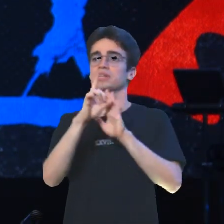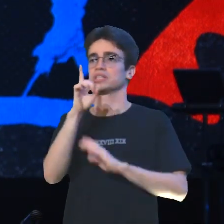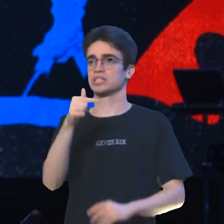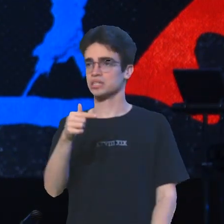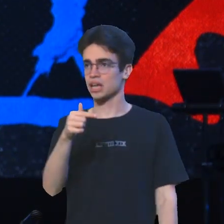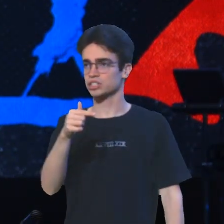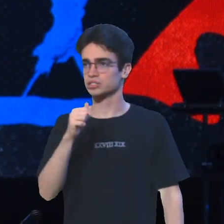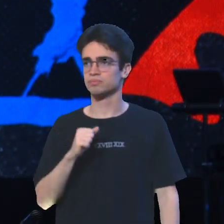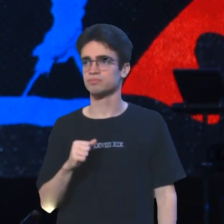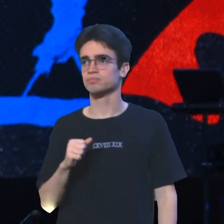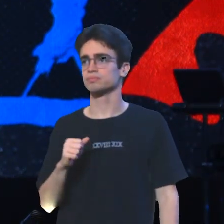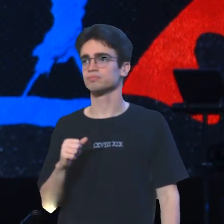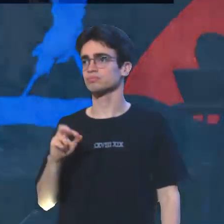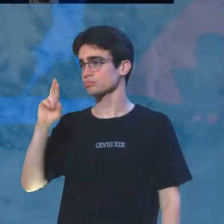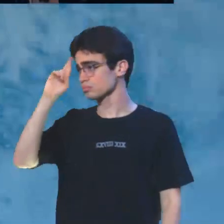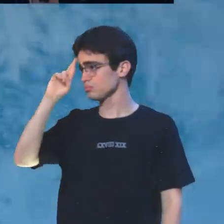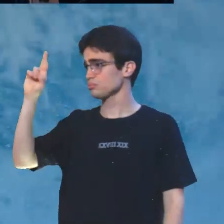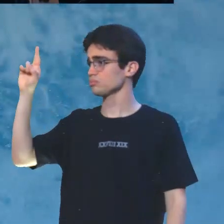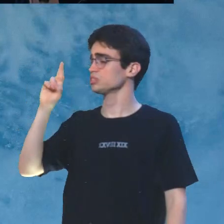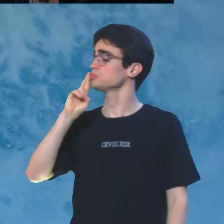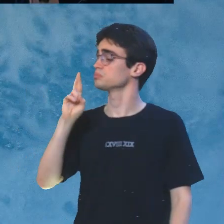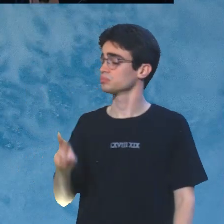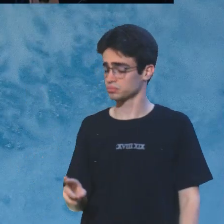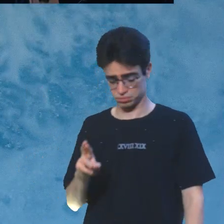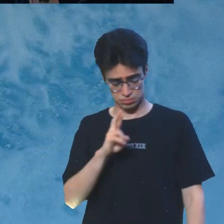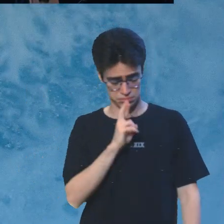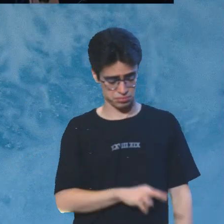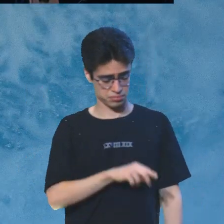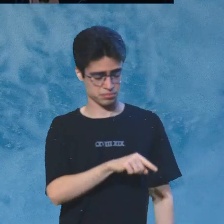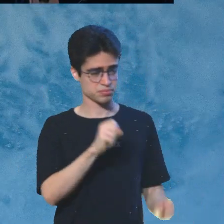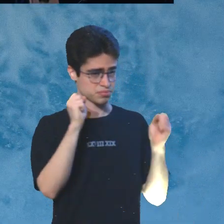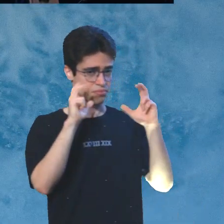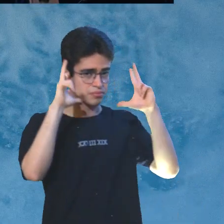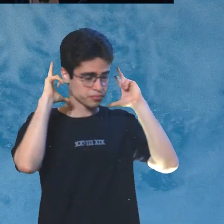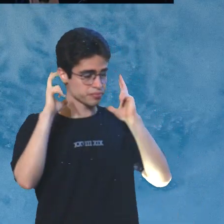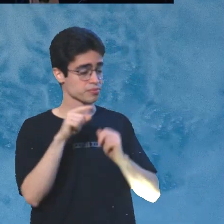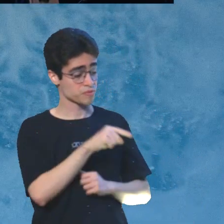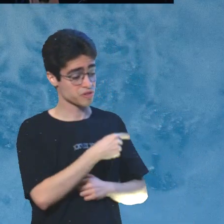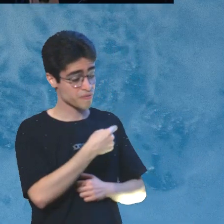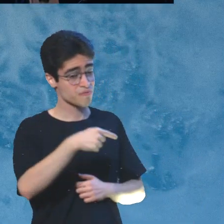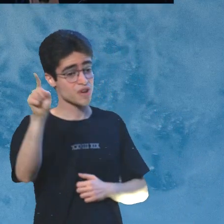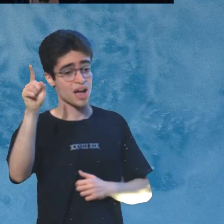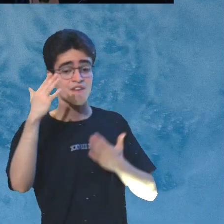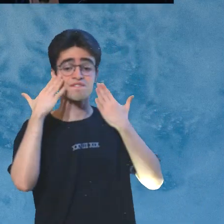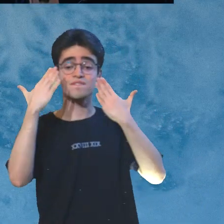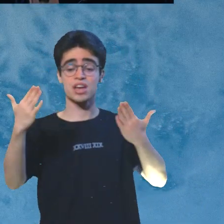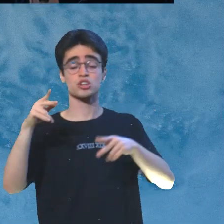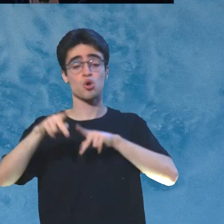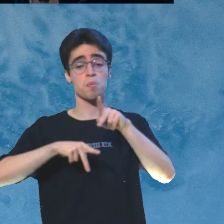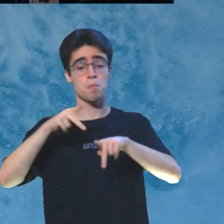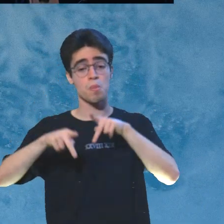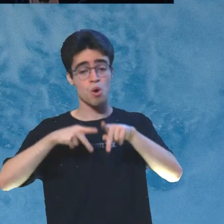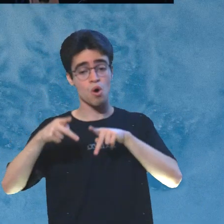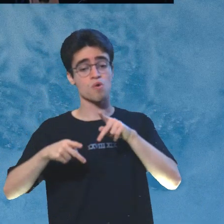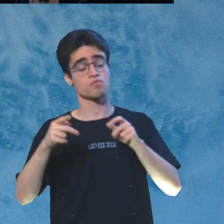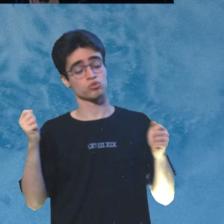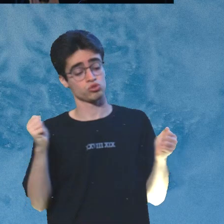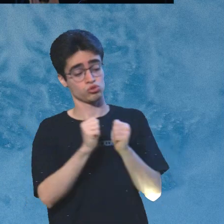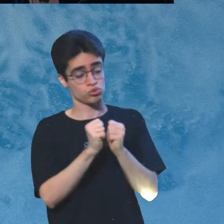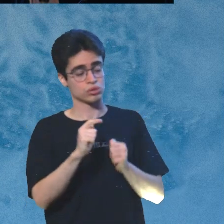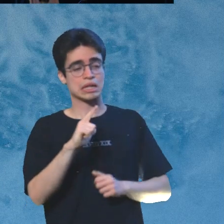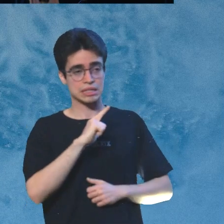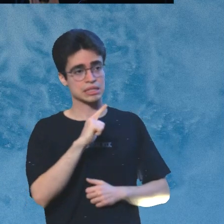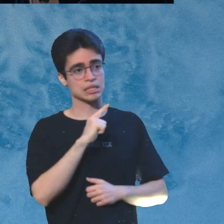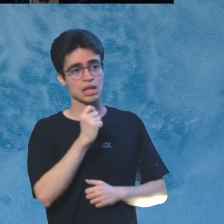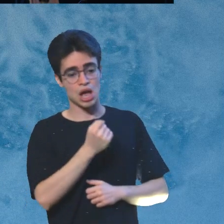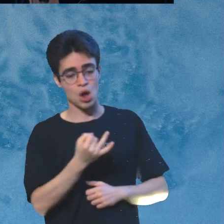17. O Senhor respondeu a Moisés: vá diante do povo e leve com você